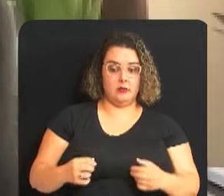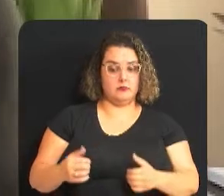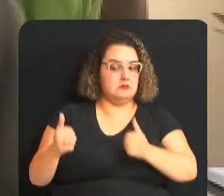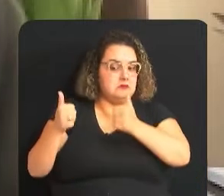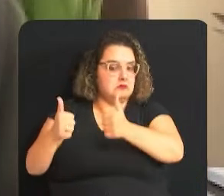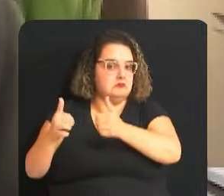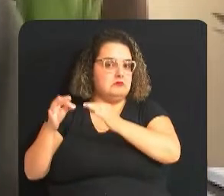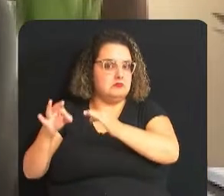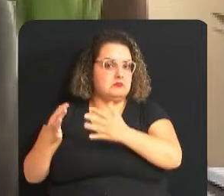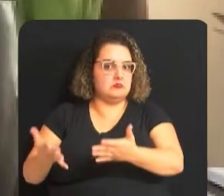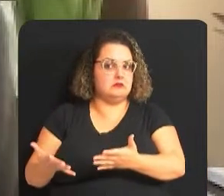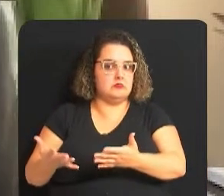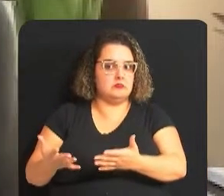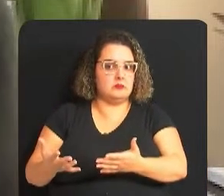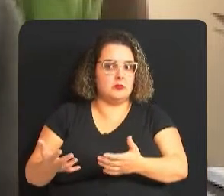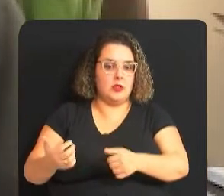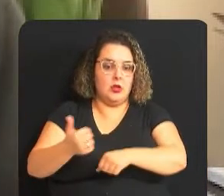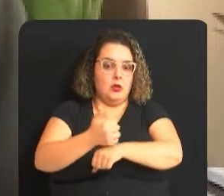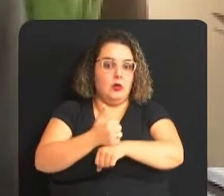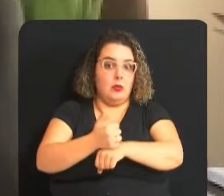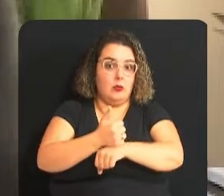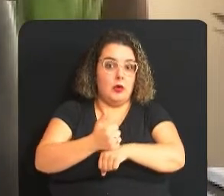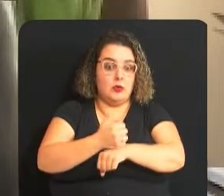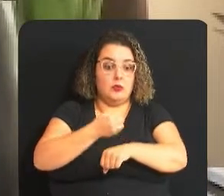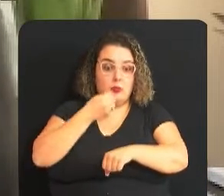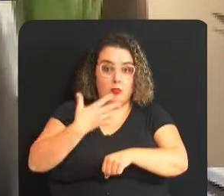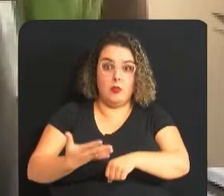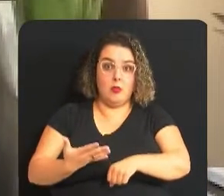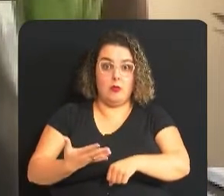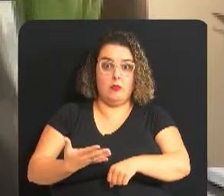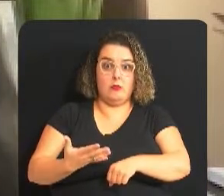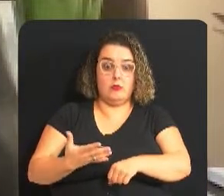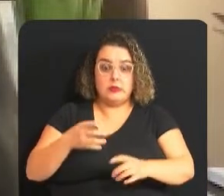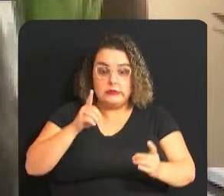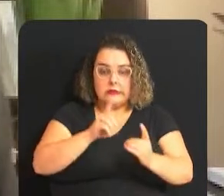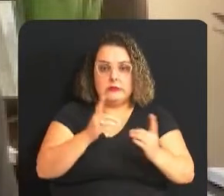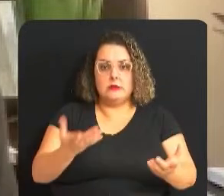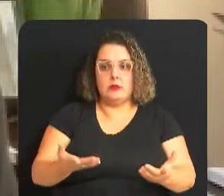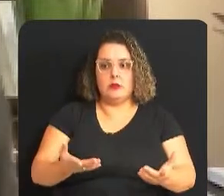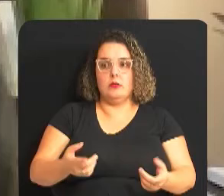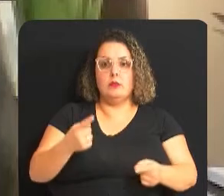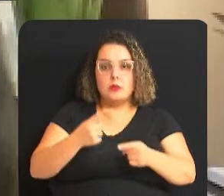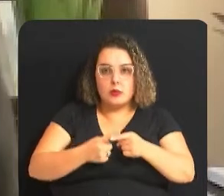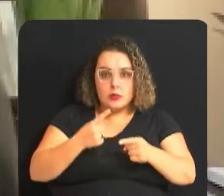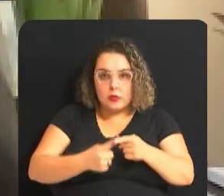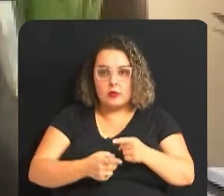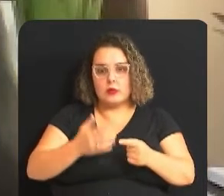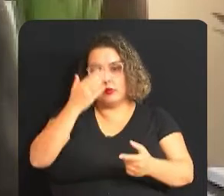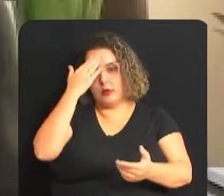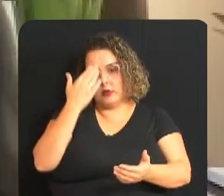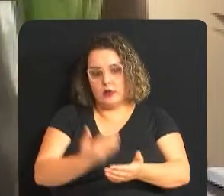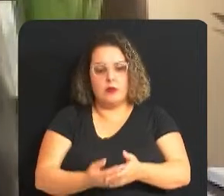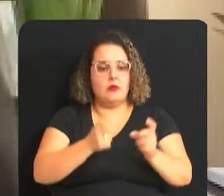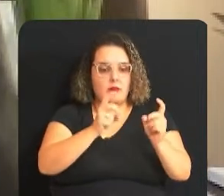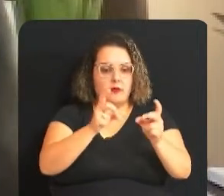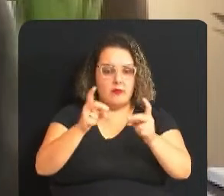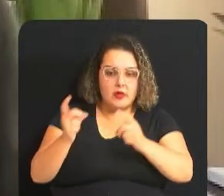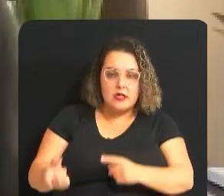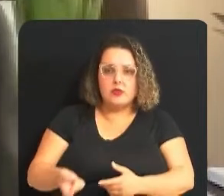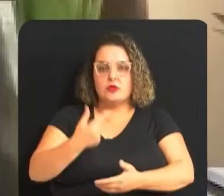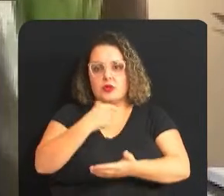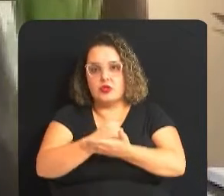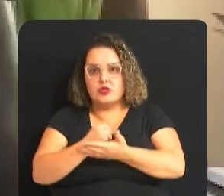você não pegou o médico bom e não grudou nele. Por que você vai acreditar num vendedor de remédio, na comadre, na vizinha,